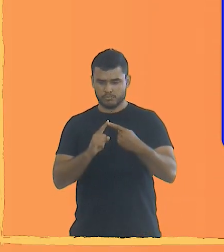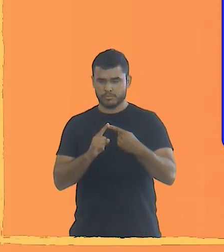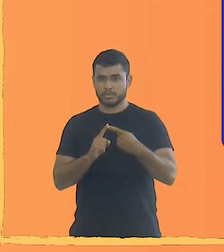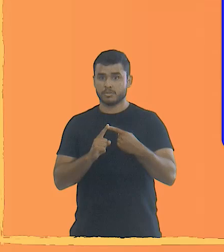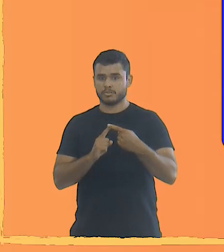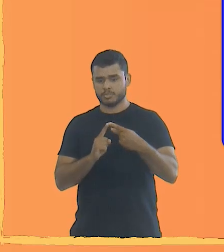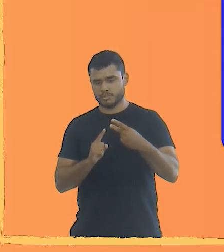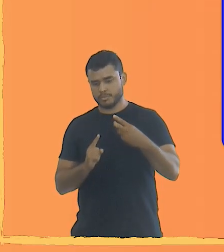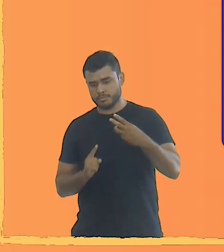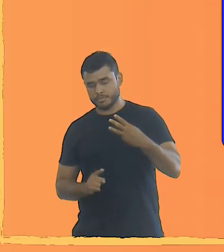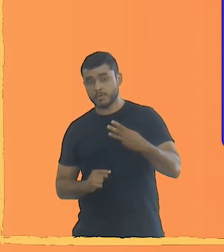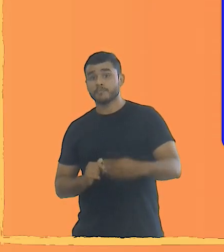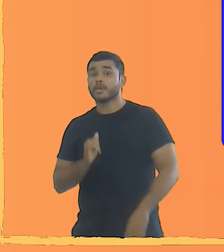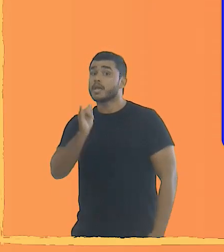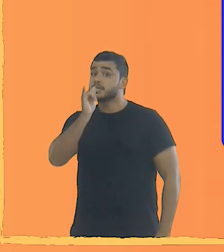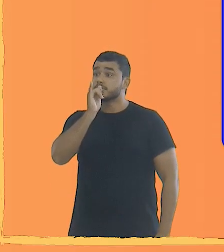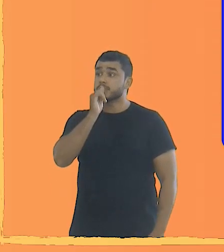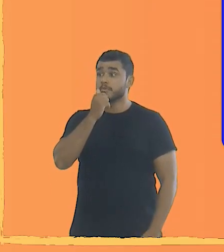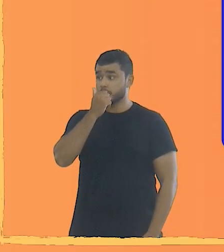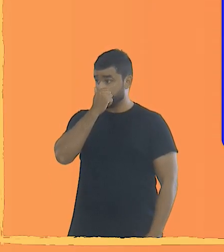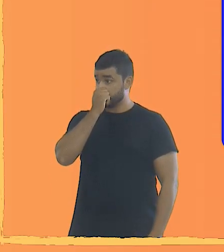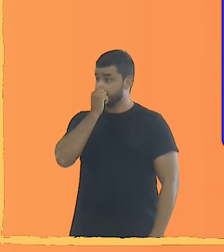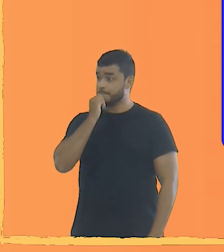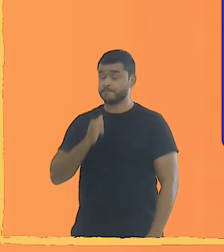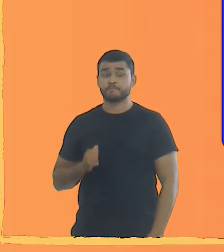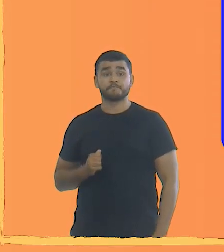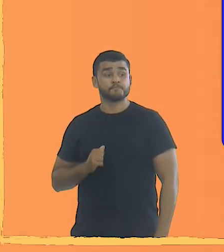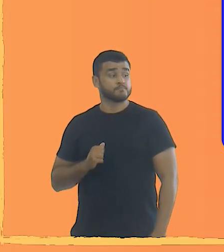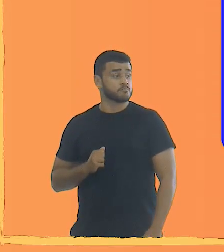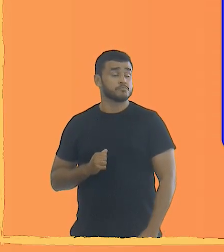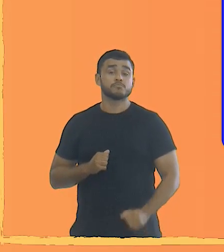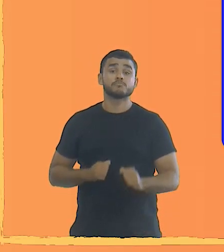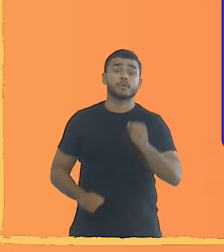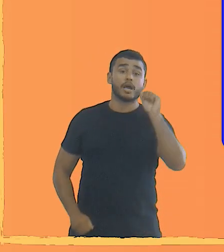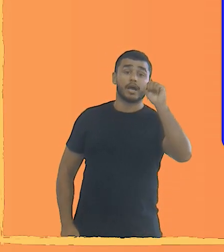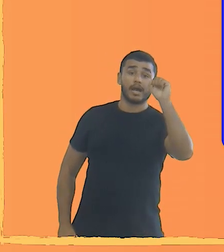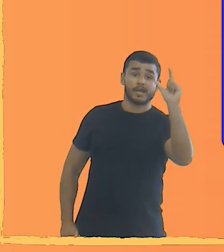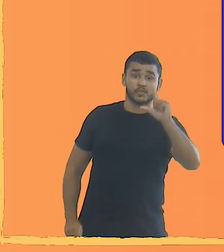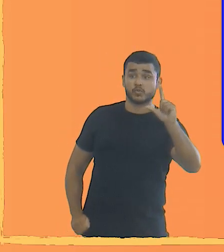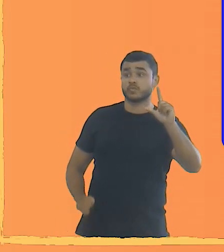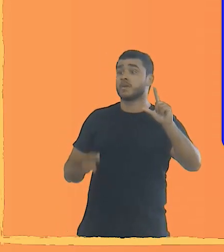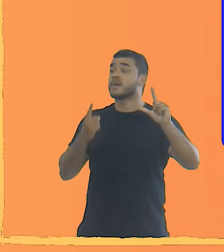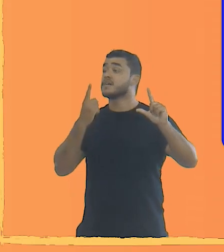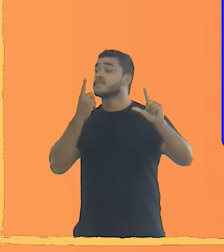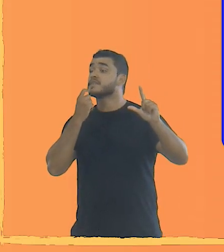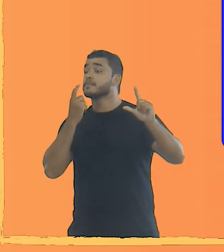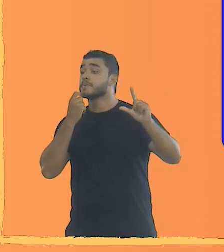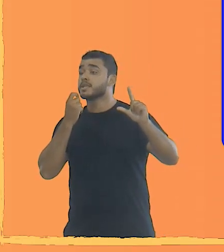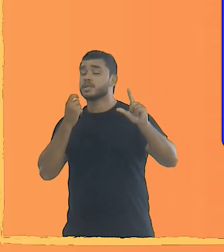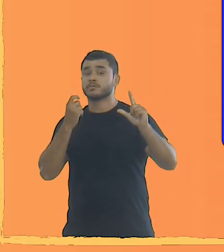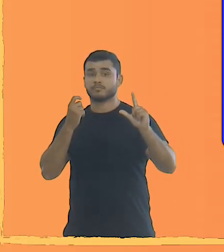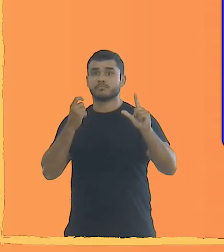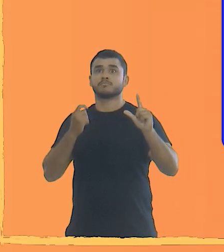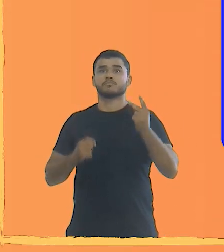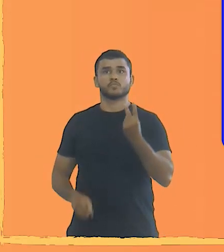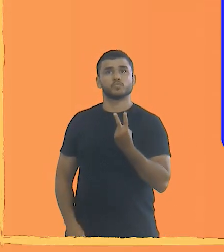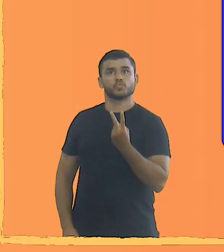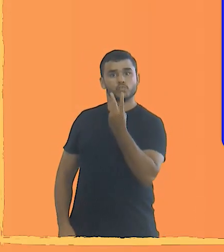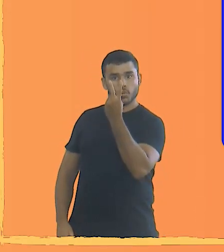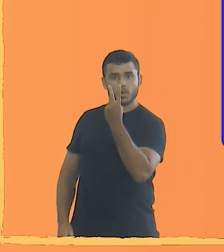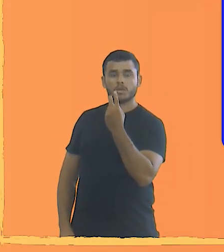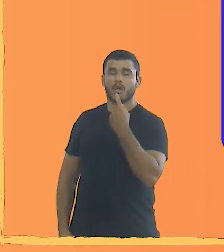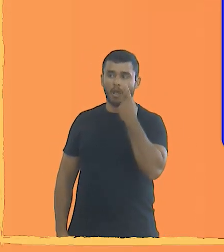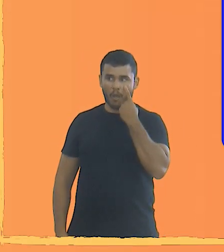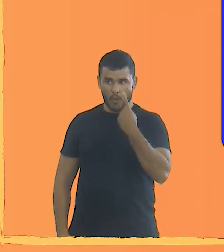vermelho, isso vai dar uma cor secundária. Que cor é essa? Você não precisa saber que cor é essa, mas a questão está dizendo que se você junta